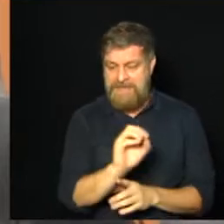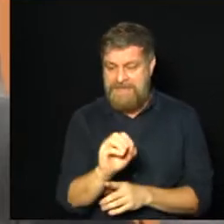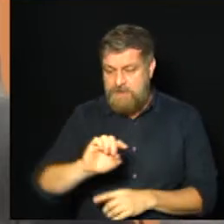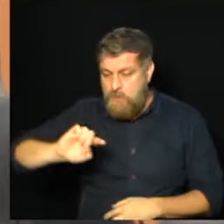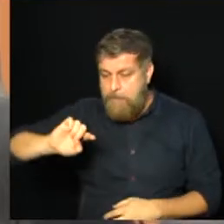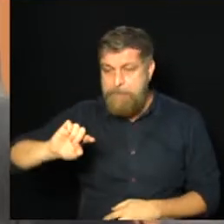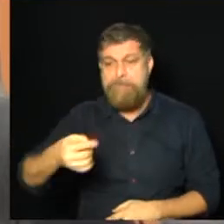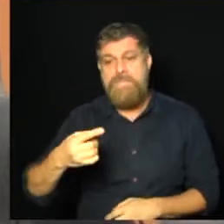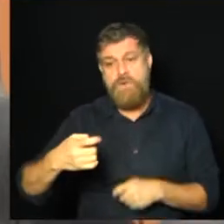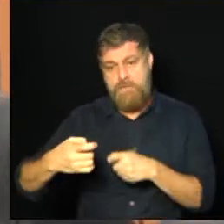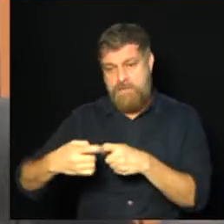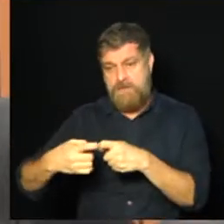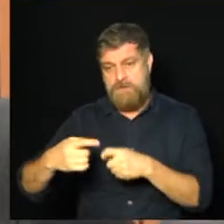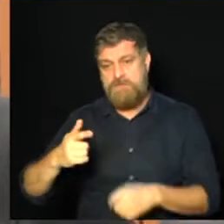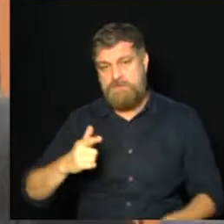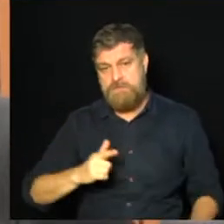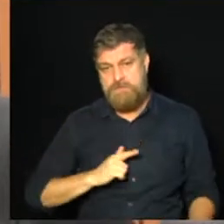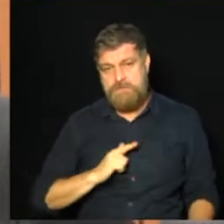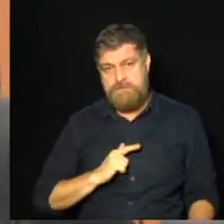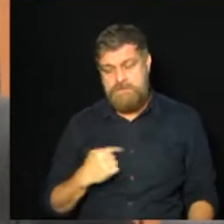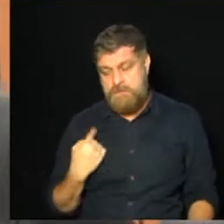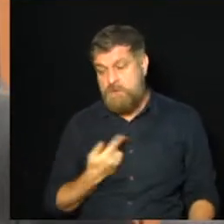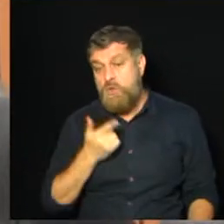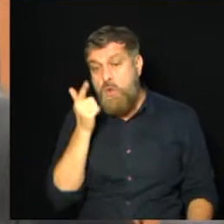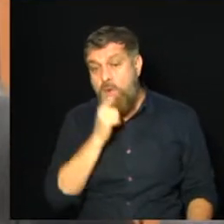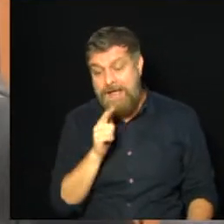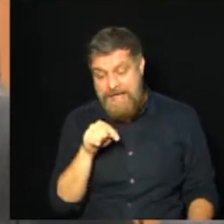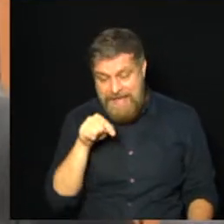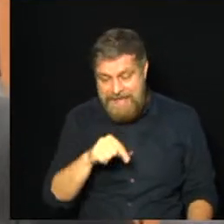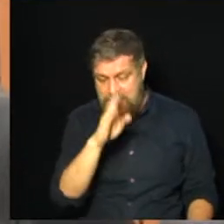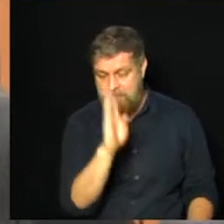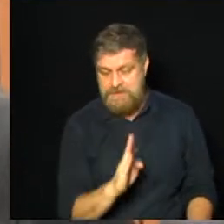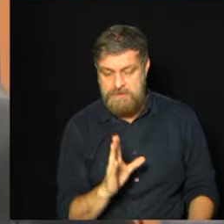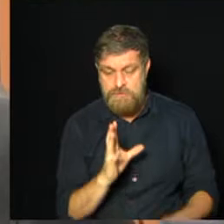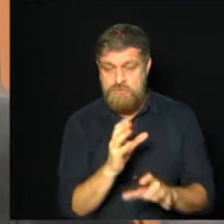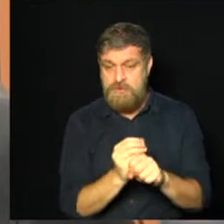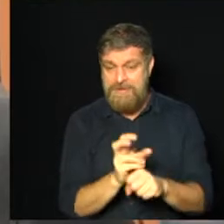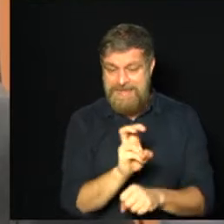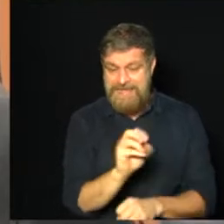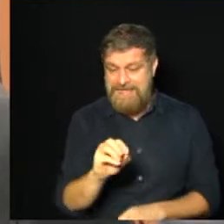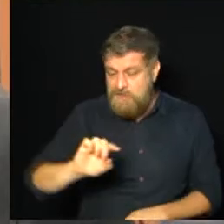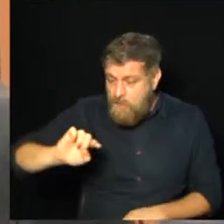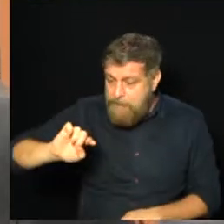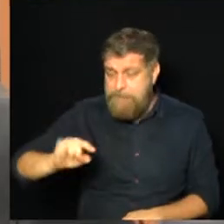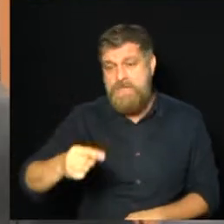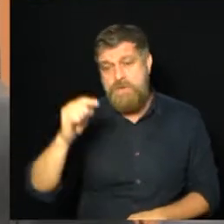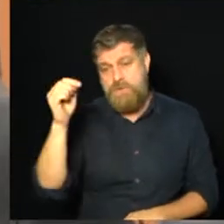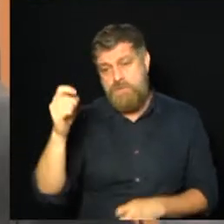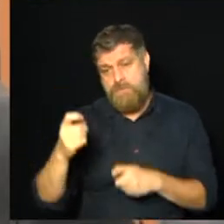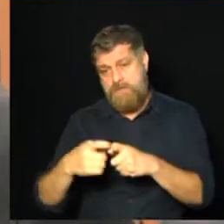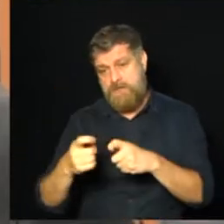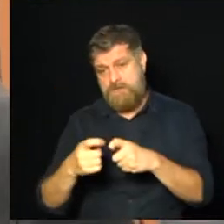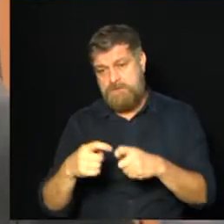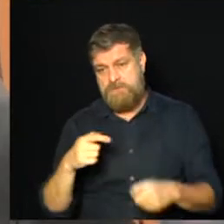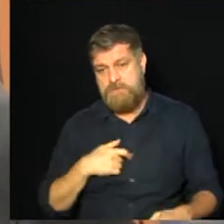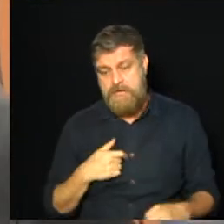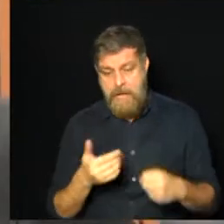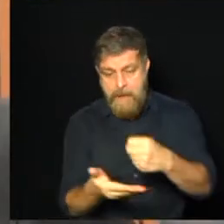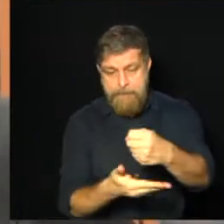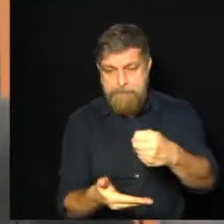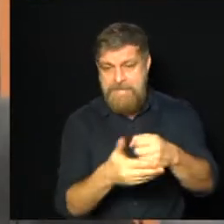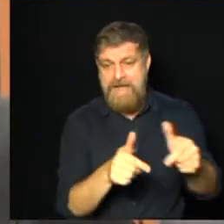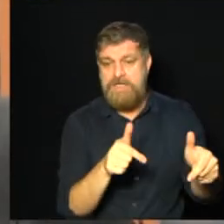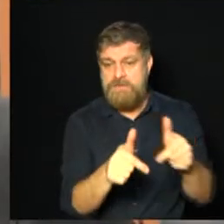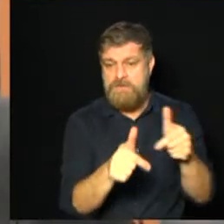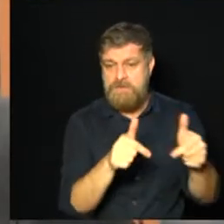médicos. Atingimos o número de... Então, você tem um número de pessoas interessadas, é uma atuação básica de clínica